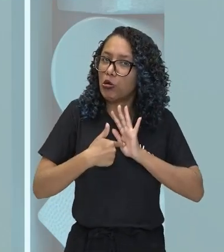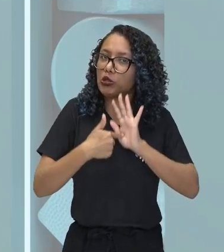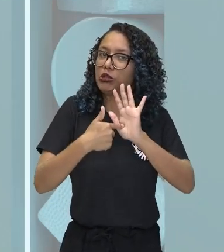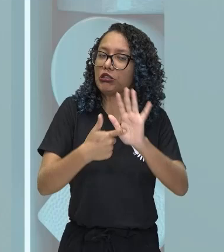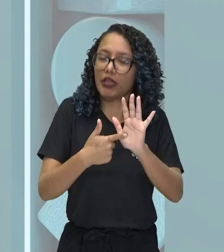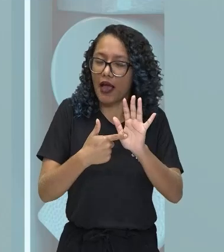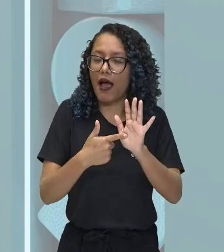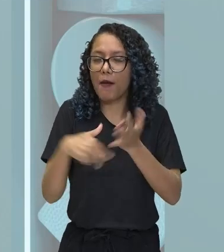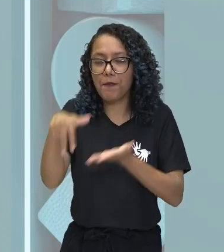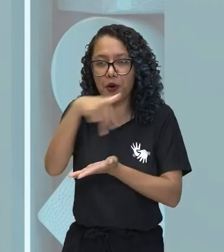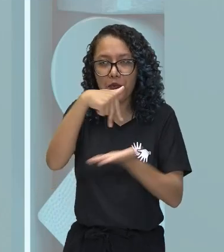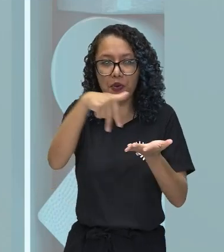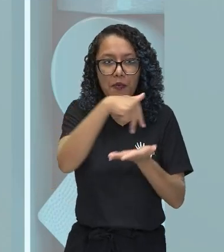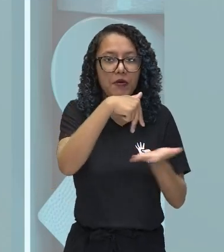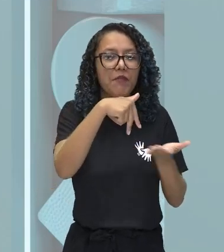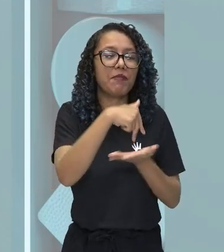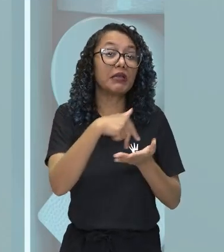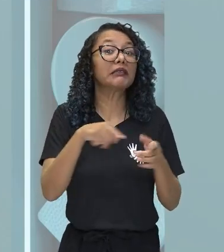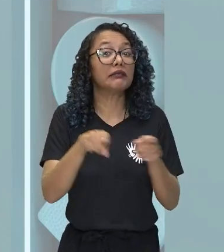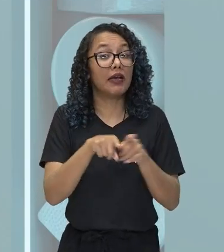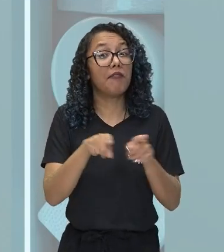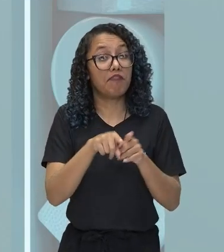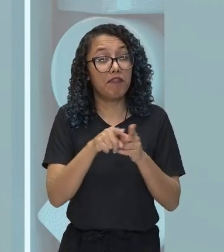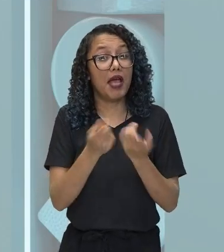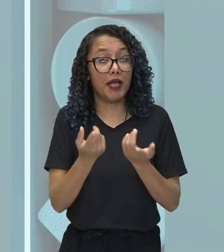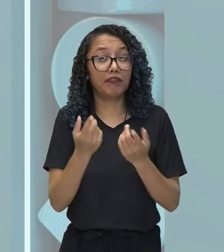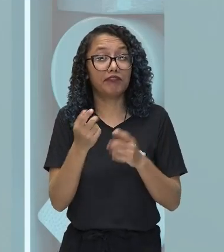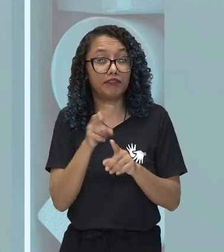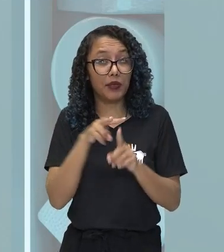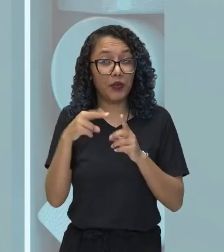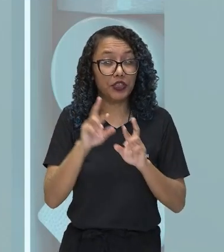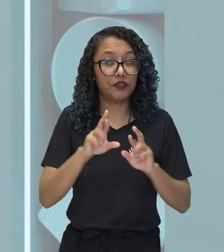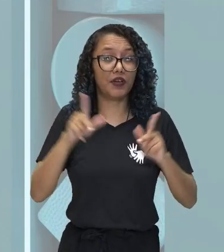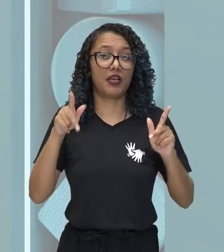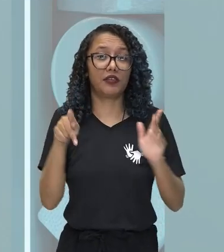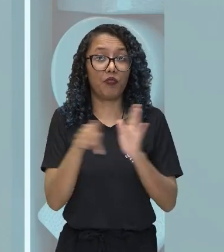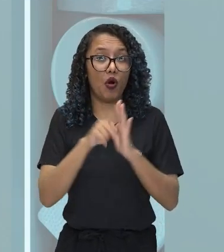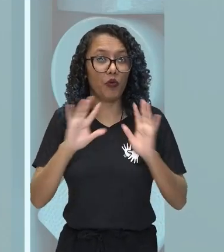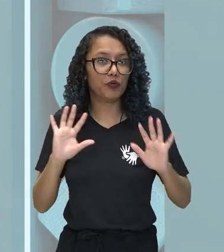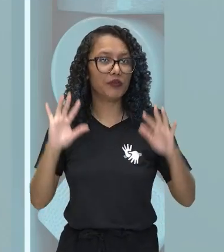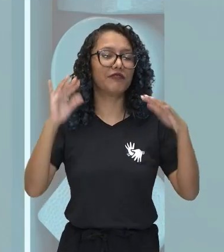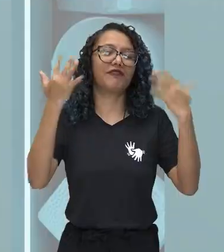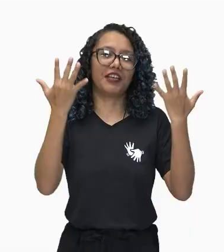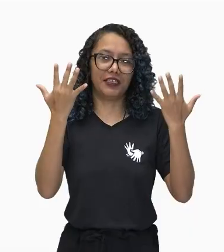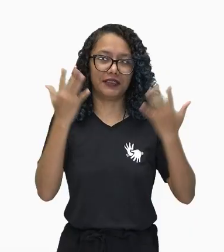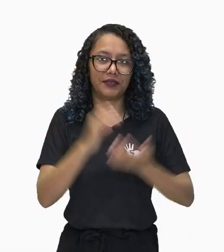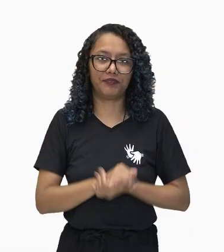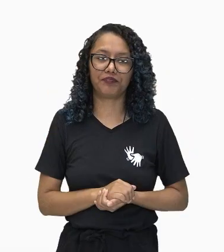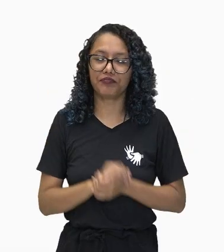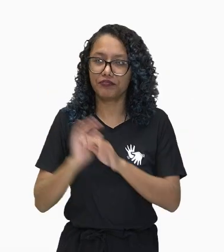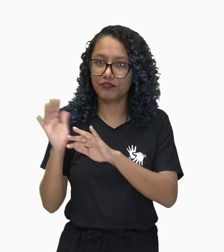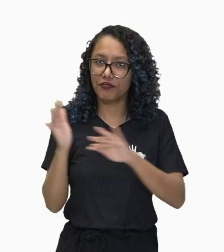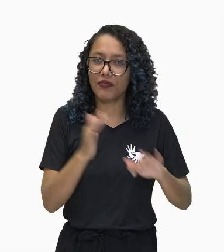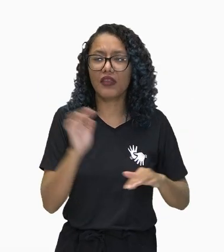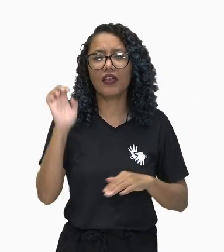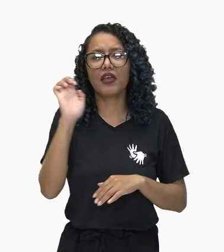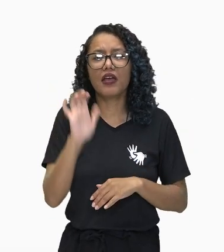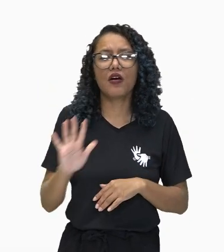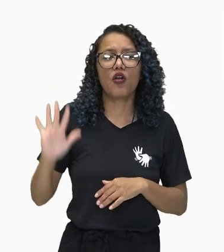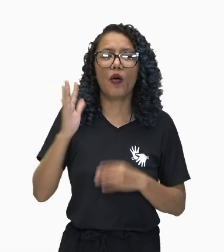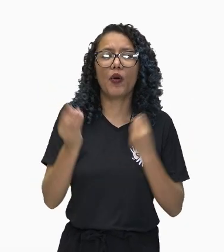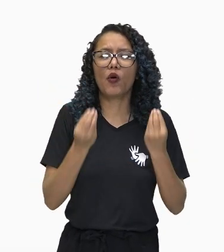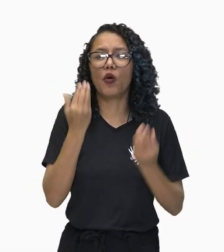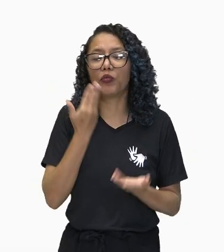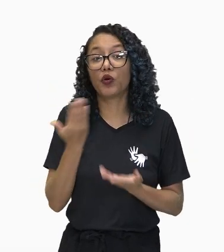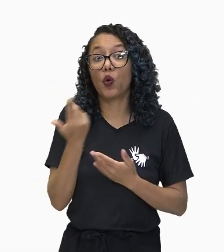dança também nesse caráter ritualístico, né? Faz parte de um ritual. E na Europa?